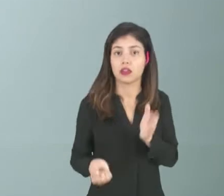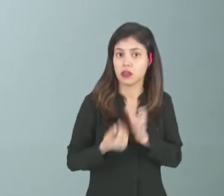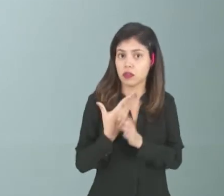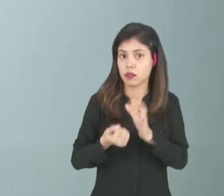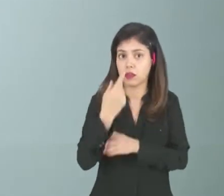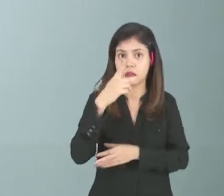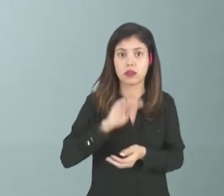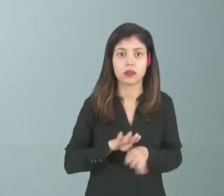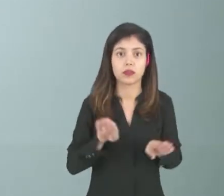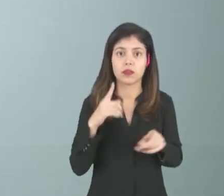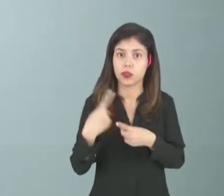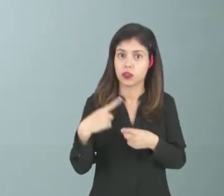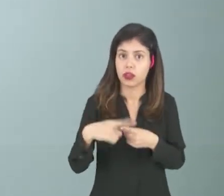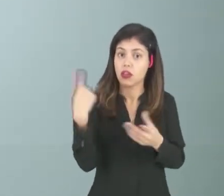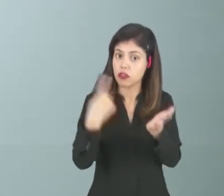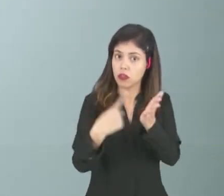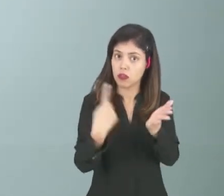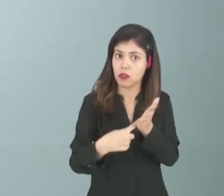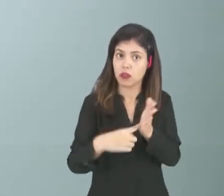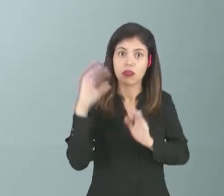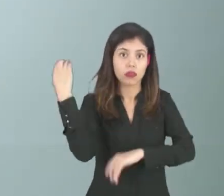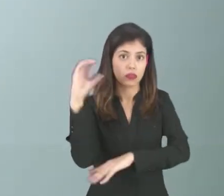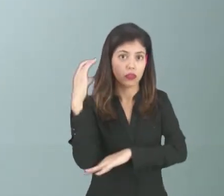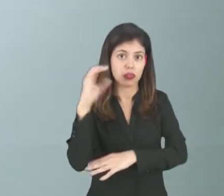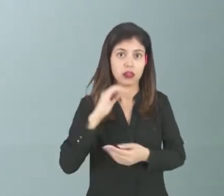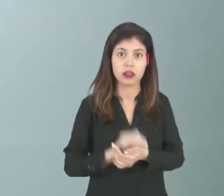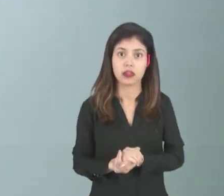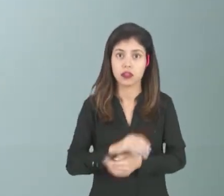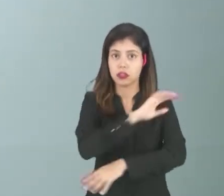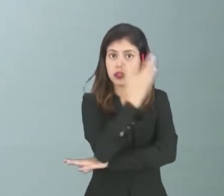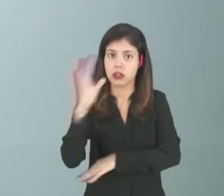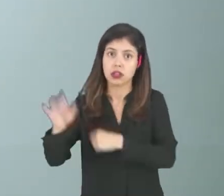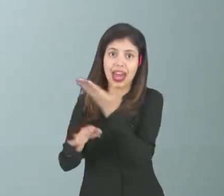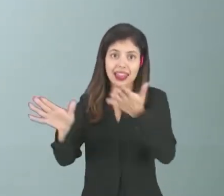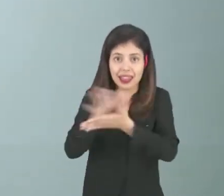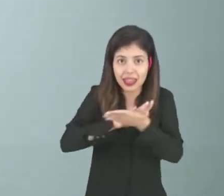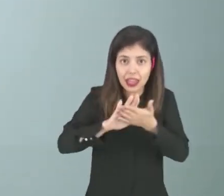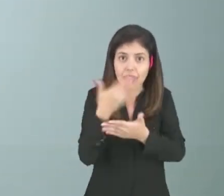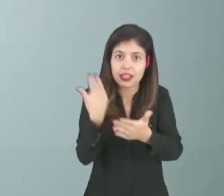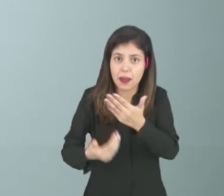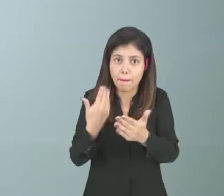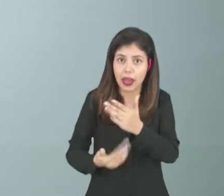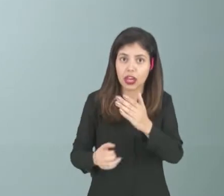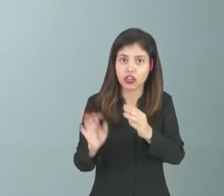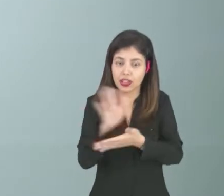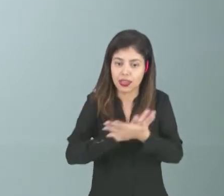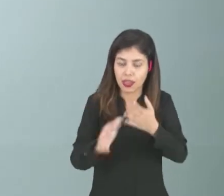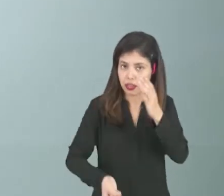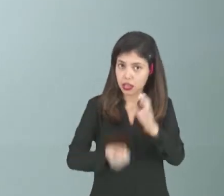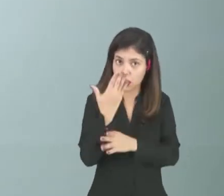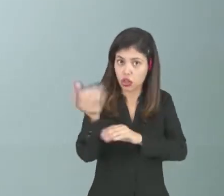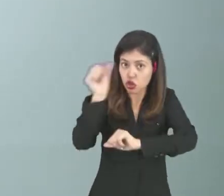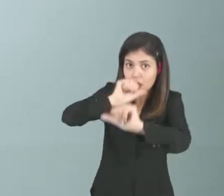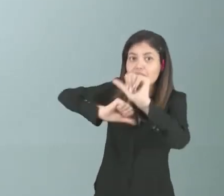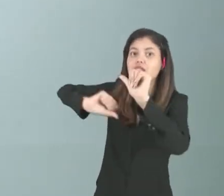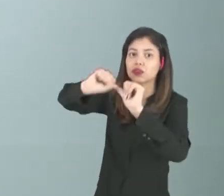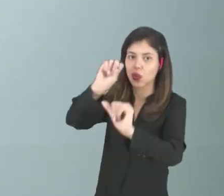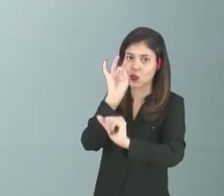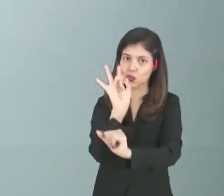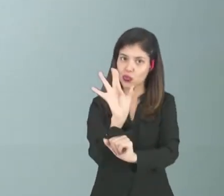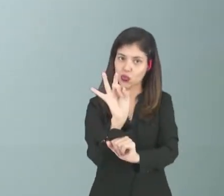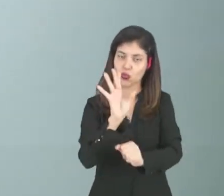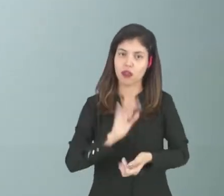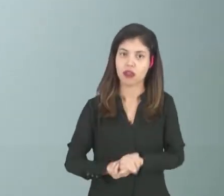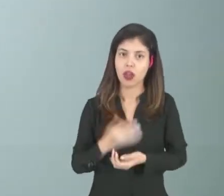produtos. Por quê? De acordo com esse cientista, na natureza nada se perde, nada se cria, tudo se